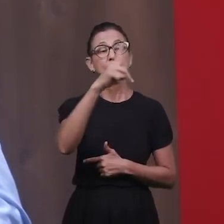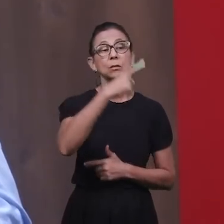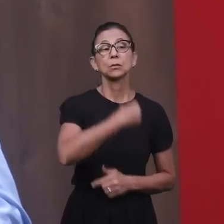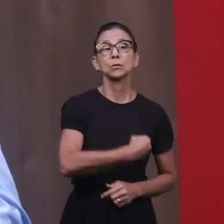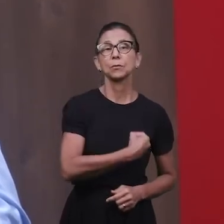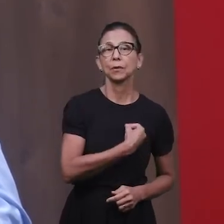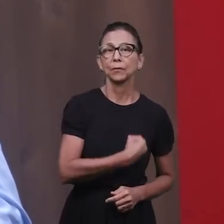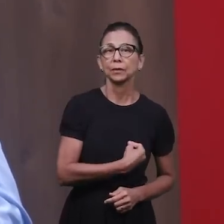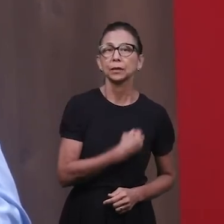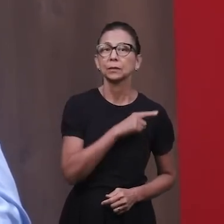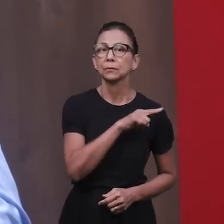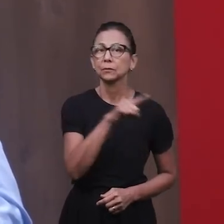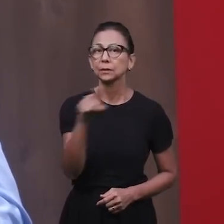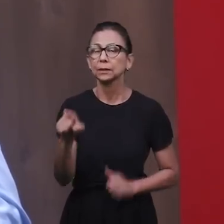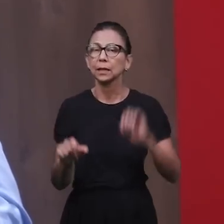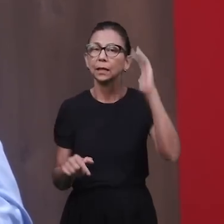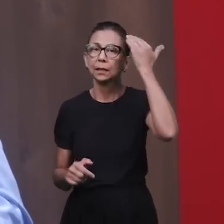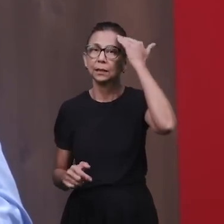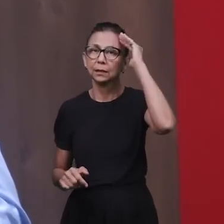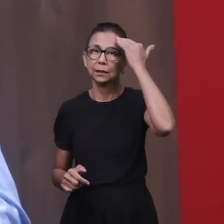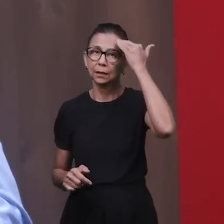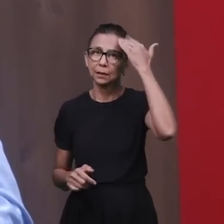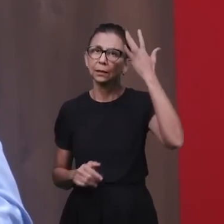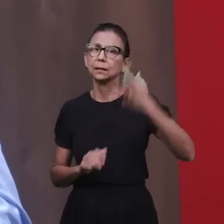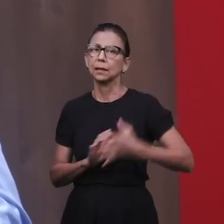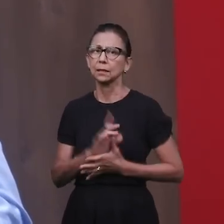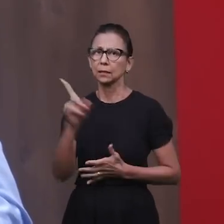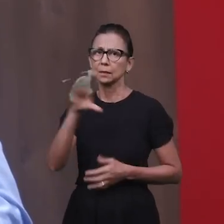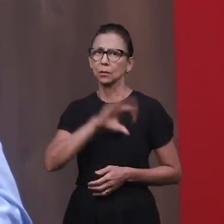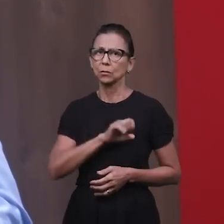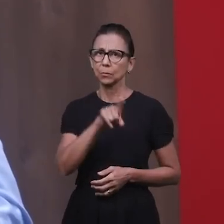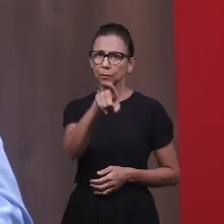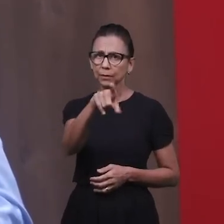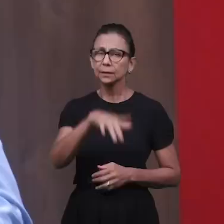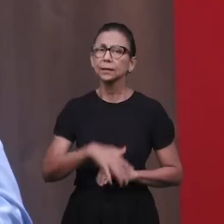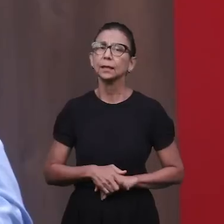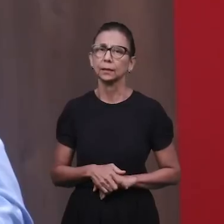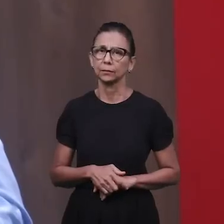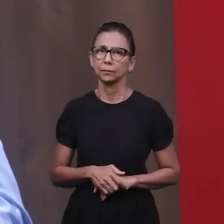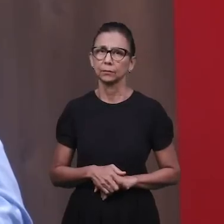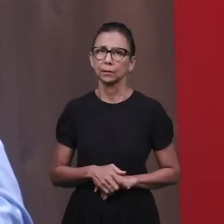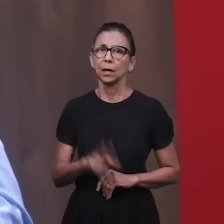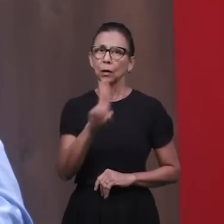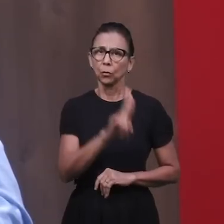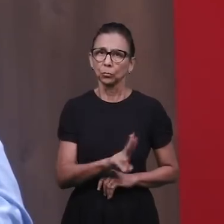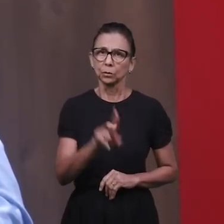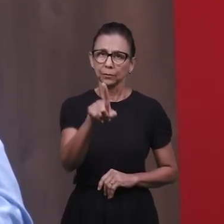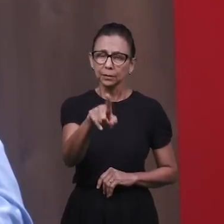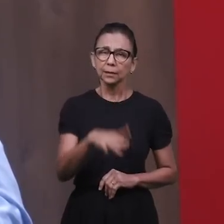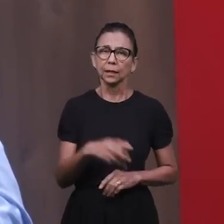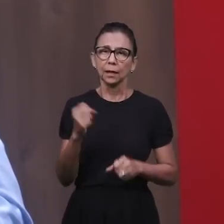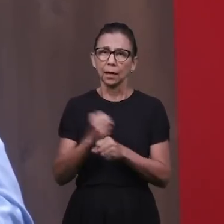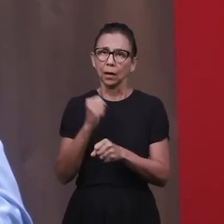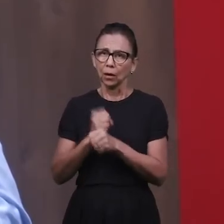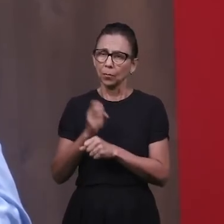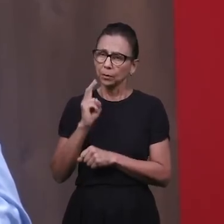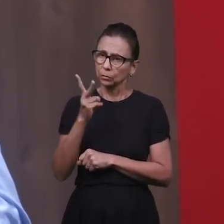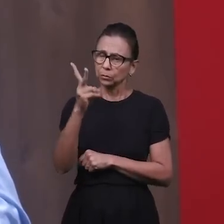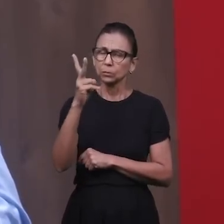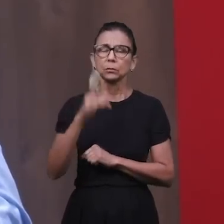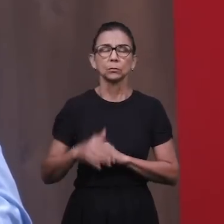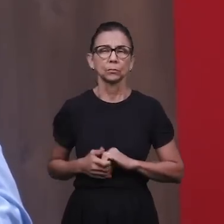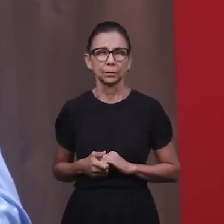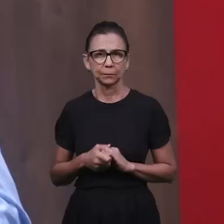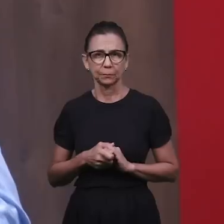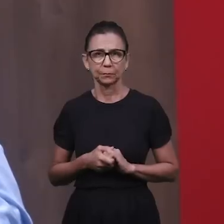que você é um instrumento na mão do Senhor e a obra vai continuar. Glória a Jesus. O que é que o Espírito Santo vai ensinar para nós aqui? O